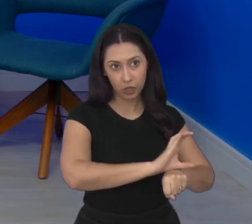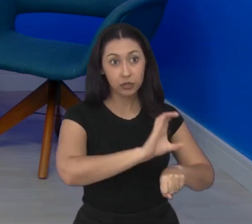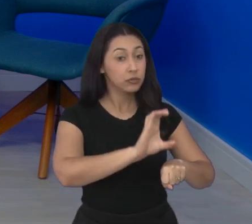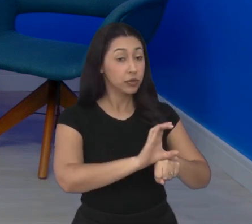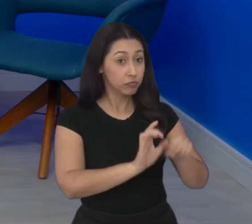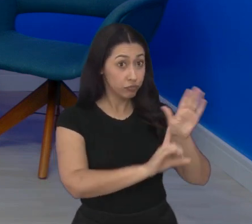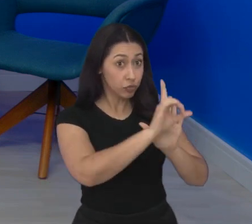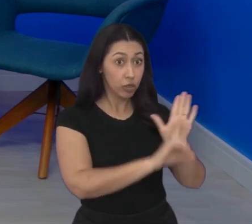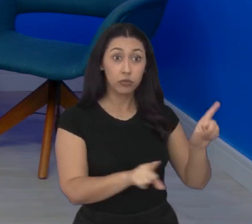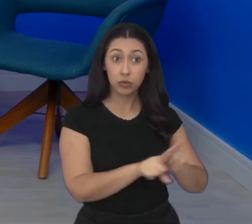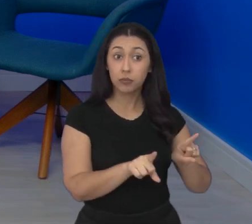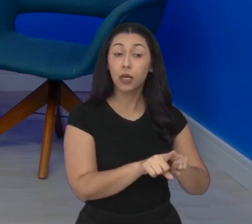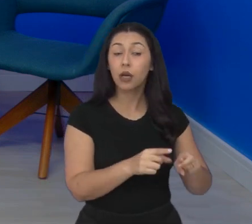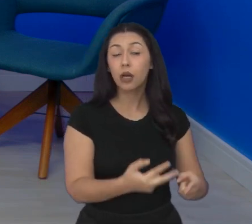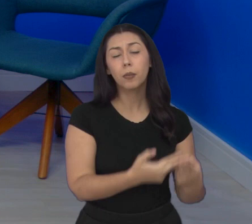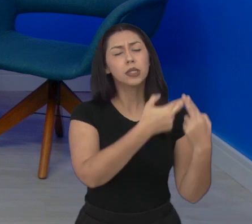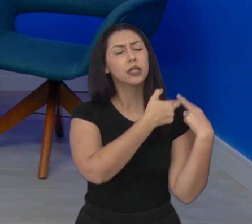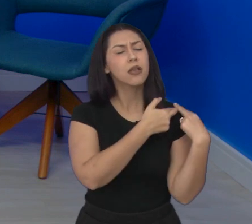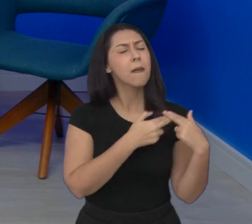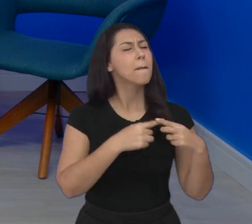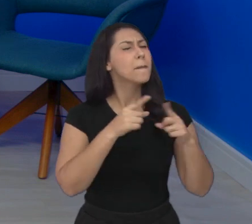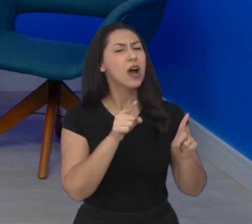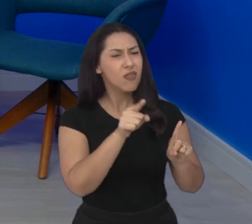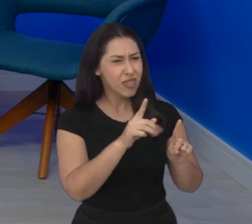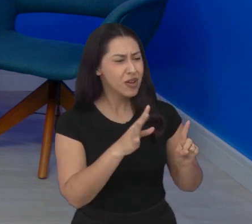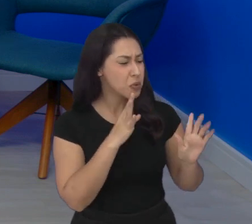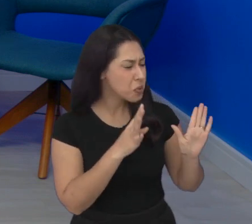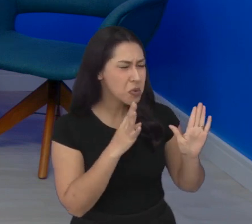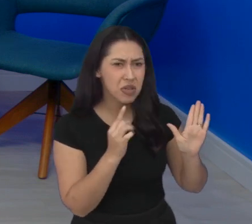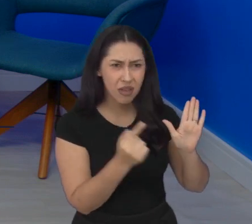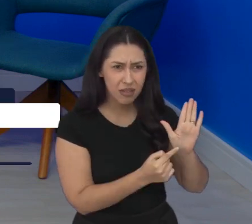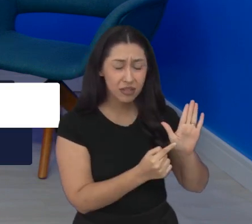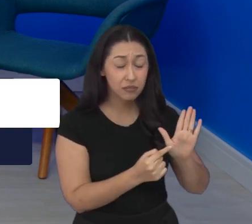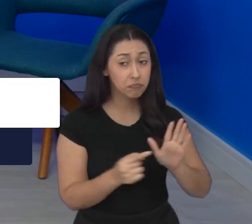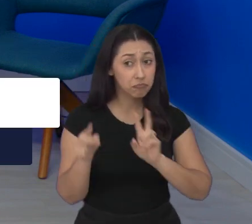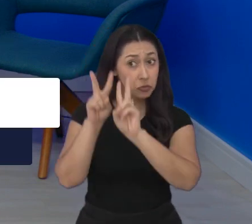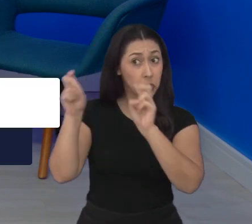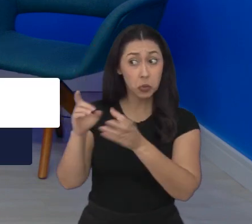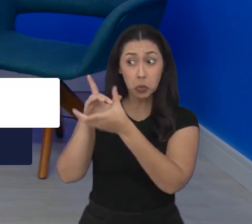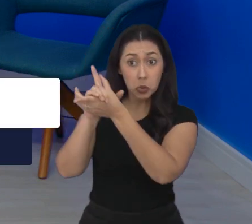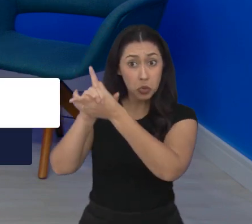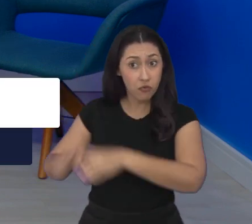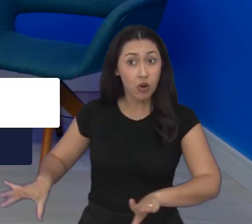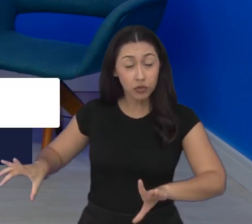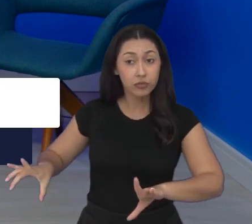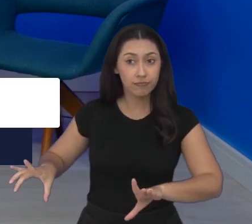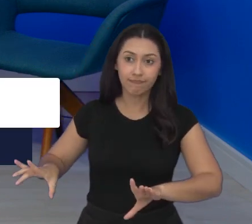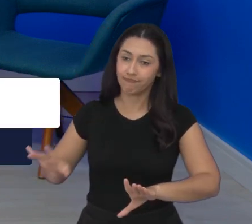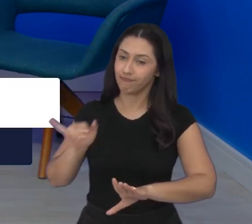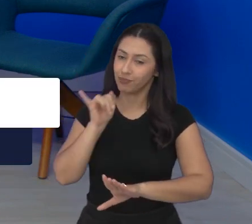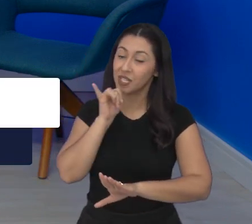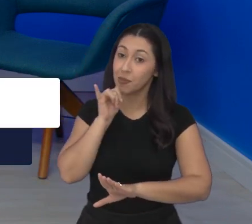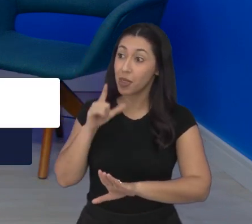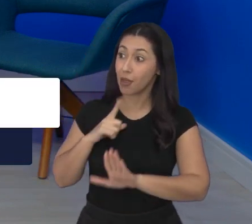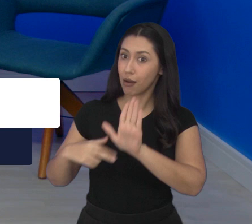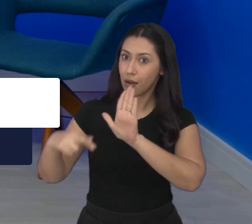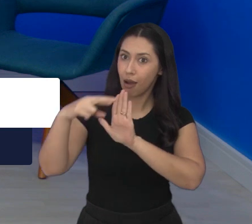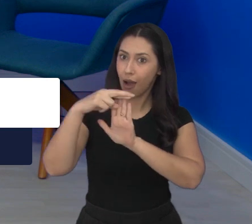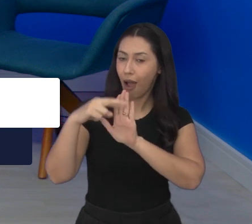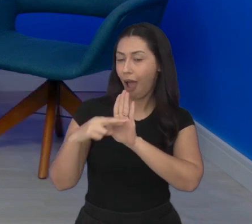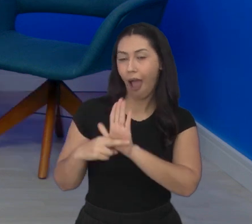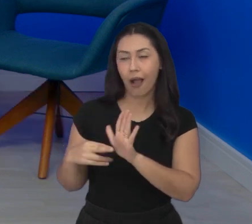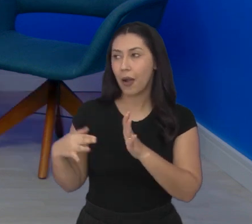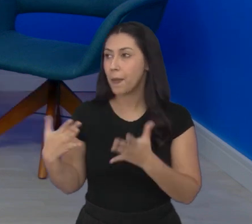Civil, direitos e deveres. Mas você sabe o que isso quer dizer? Quando o assunto é divórcio, por exemplo, ele estabelece regras